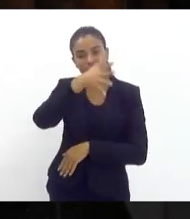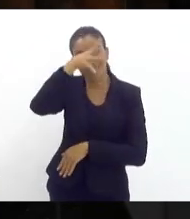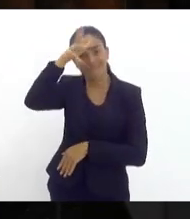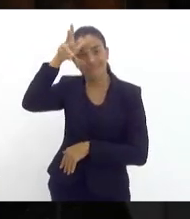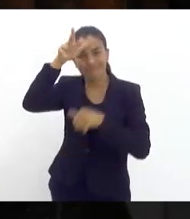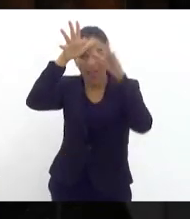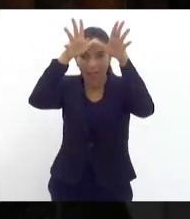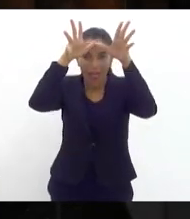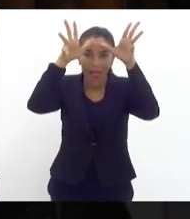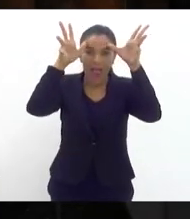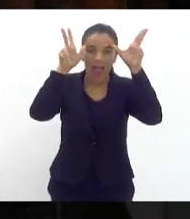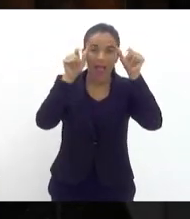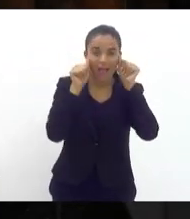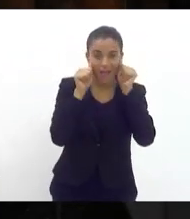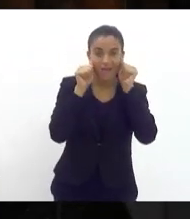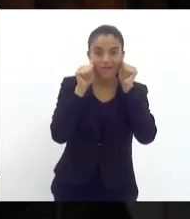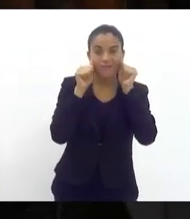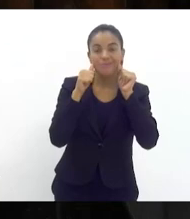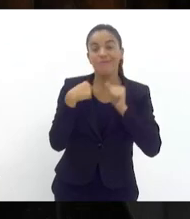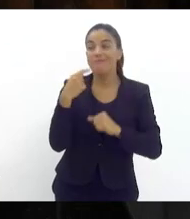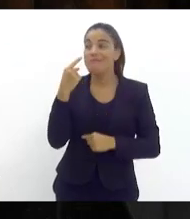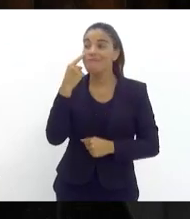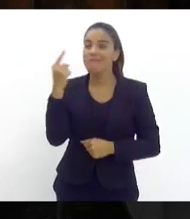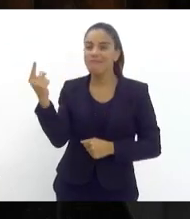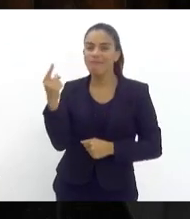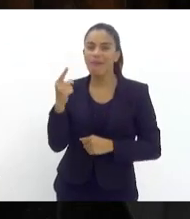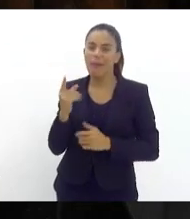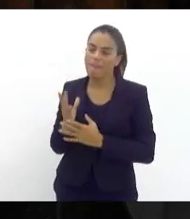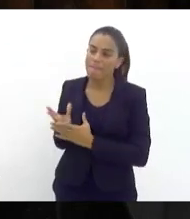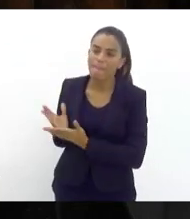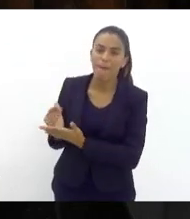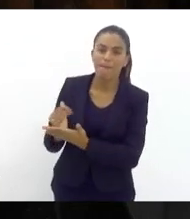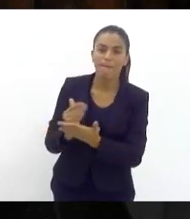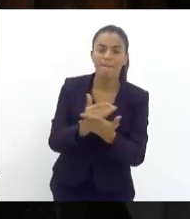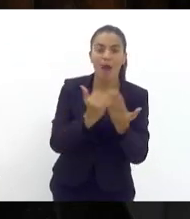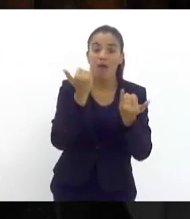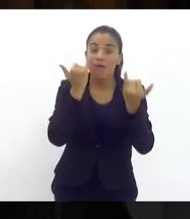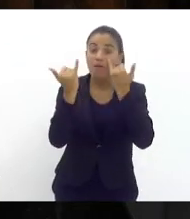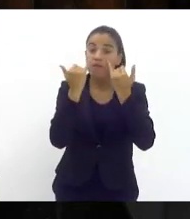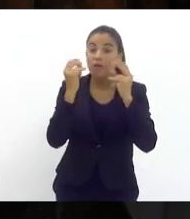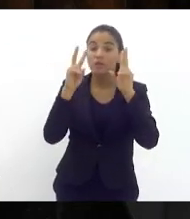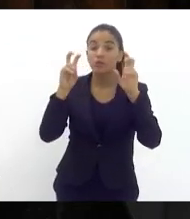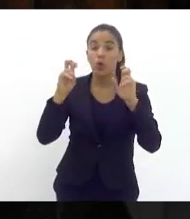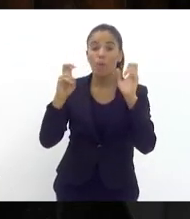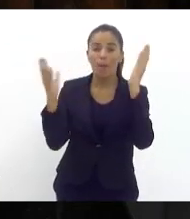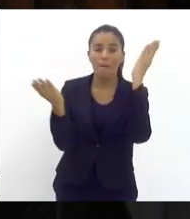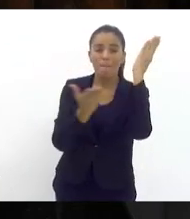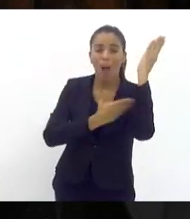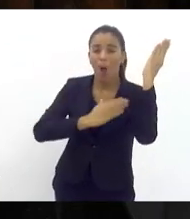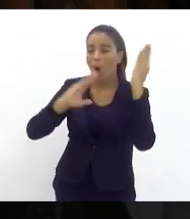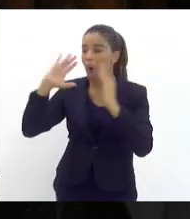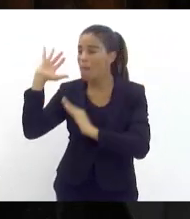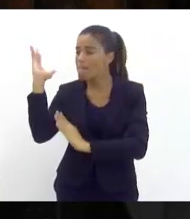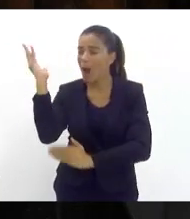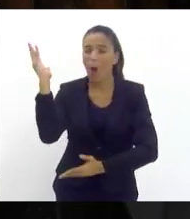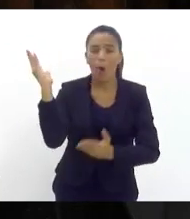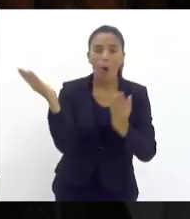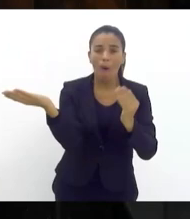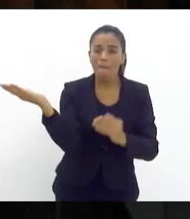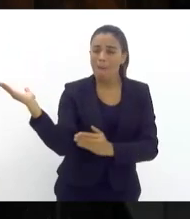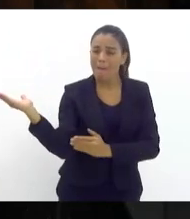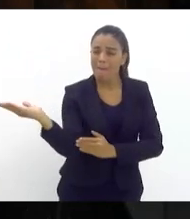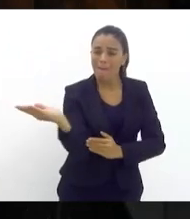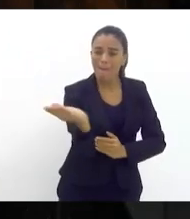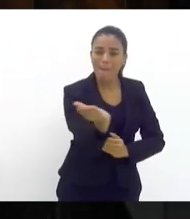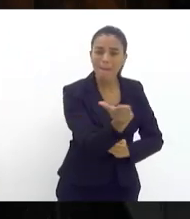e pegamos a escala do desmatamento e o senhor que mora na baixada